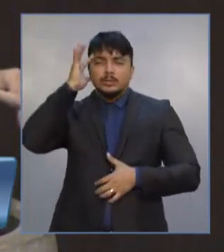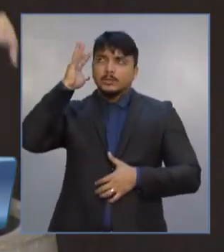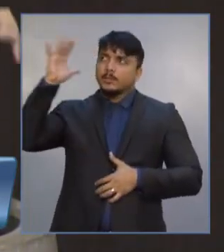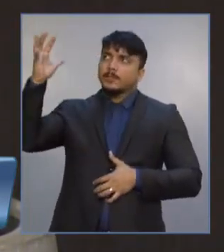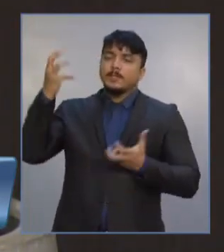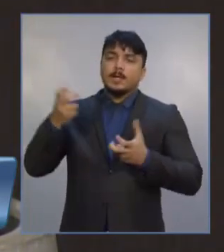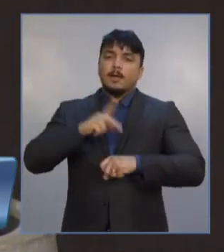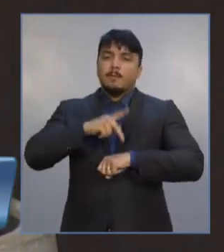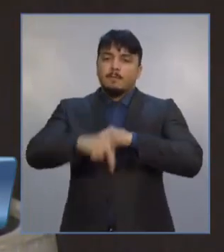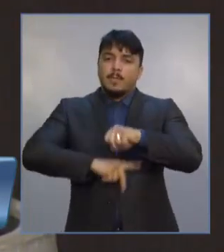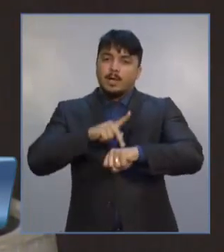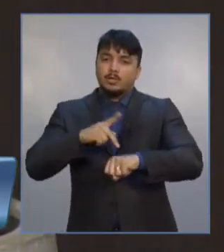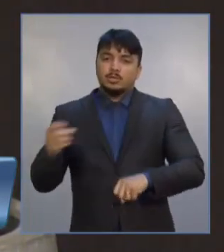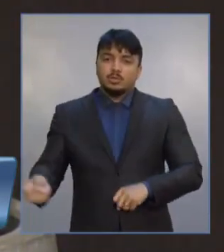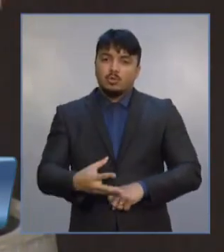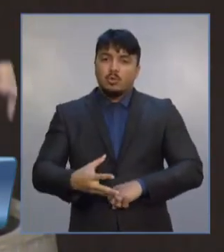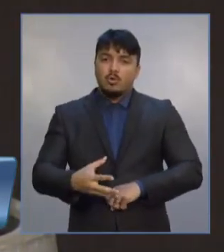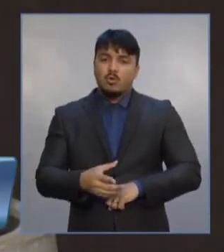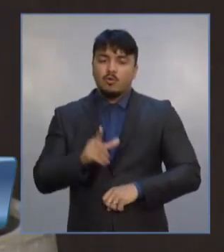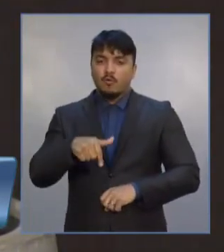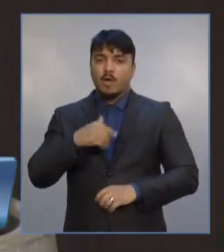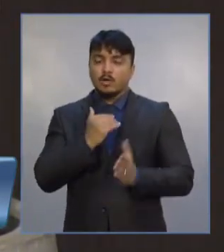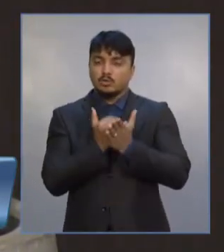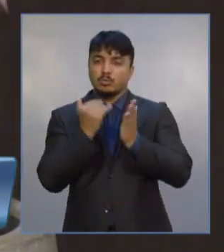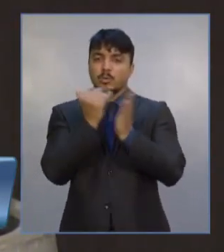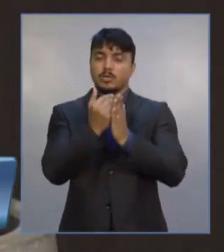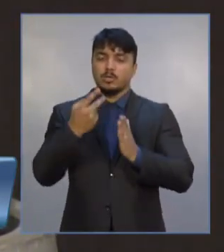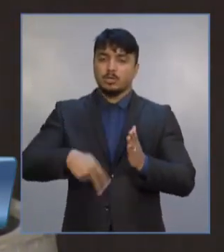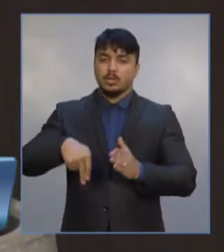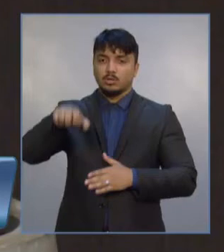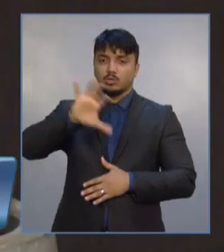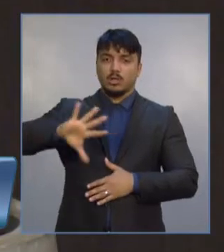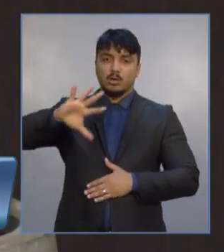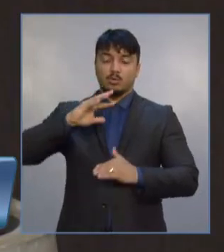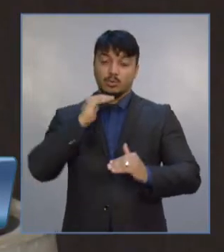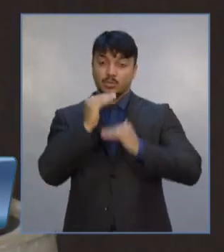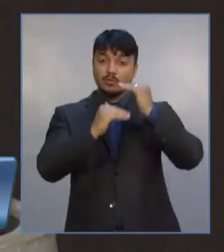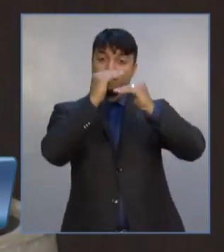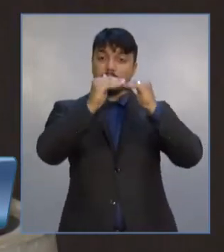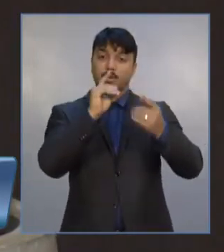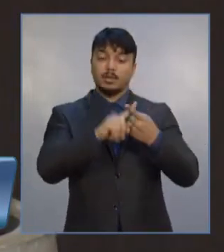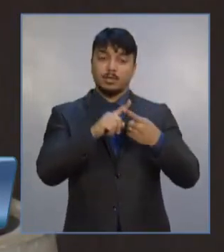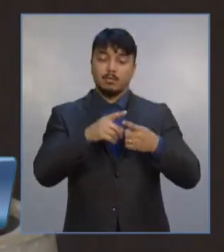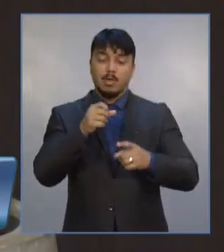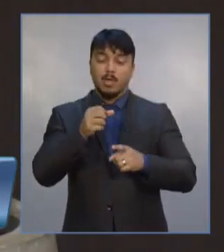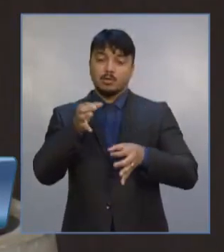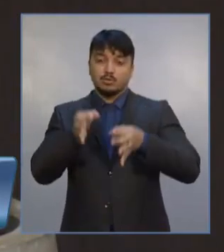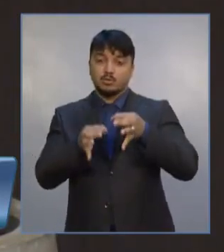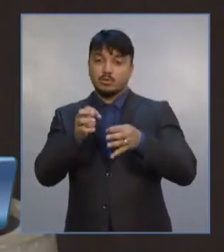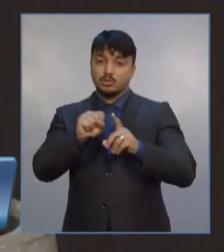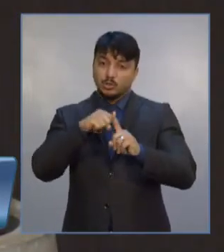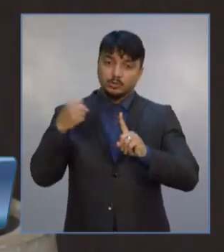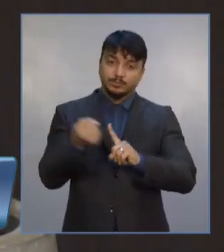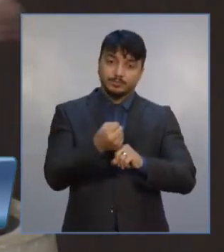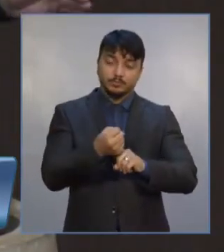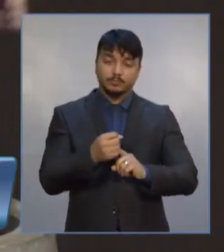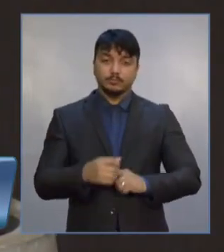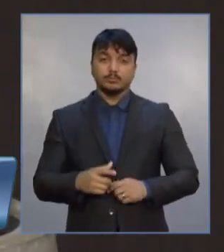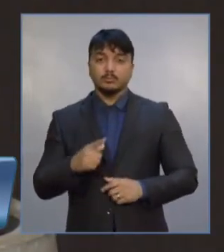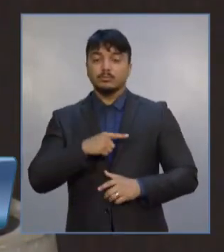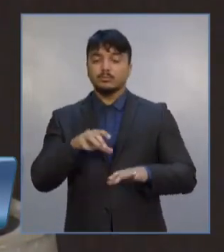com um novo país, com soberania nacional, desenvolvimento e justiça social. Entre outras coisas,